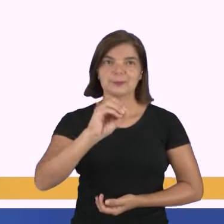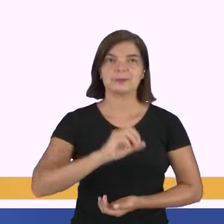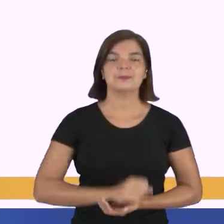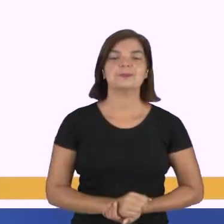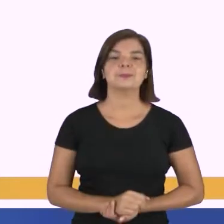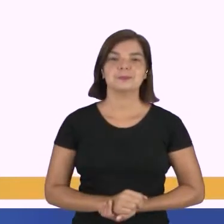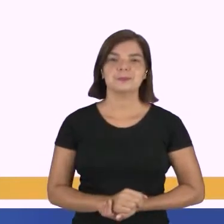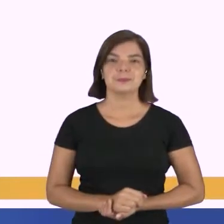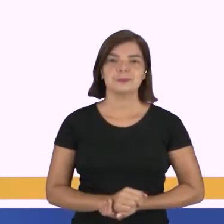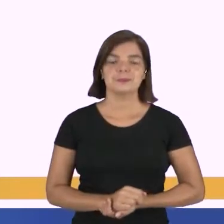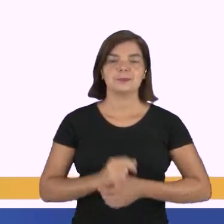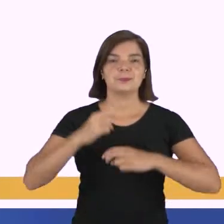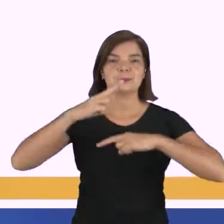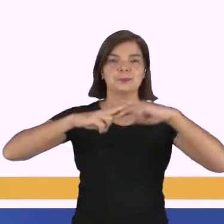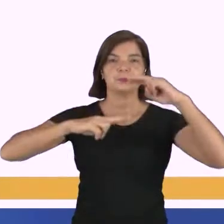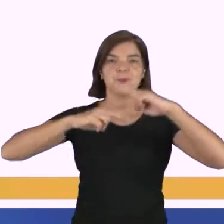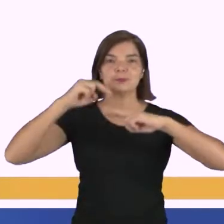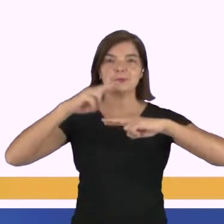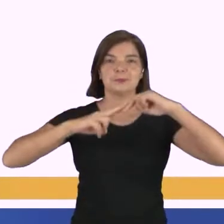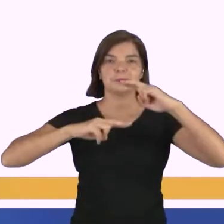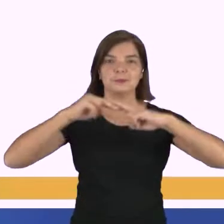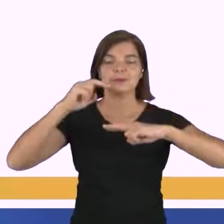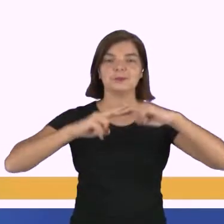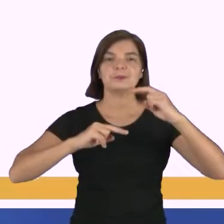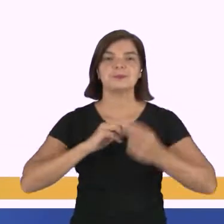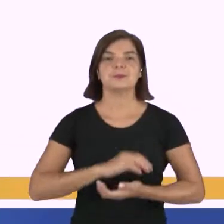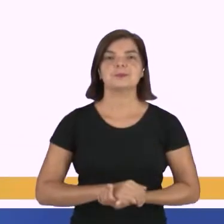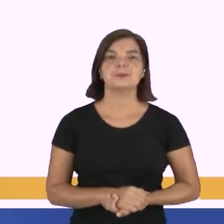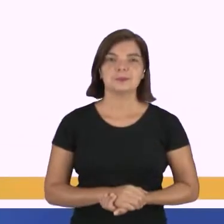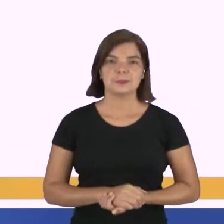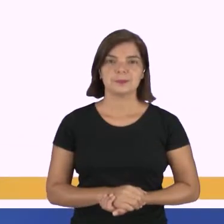maio. June, junho.